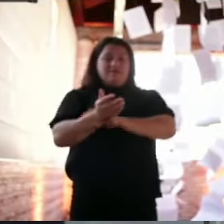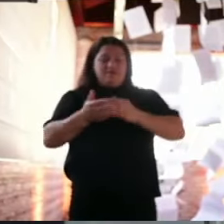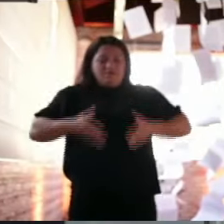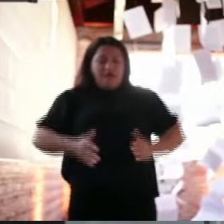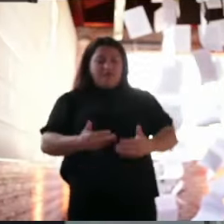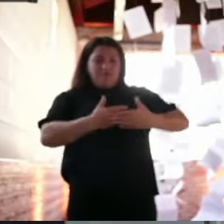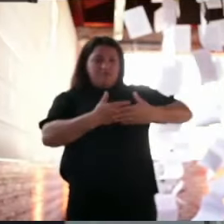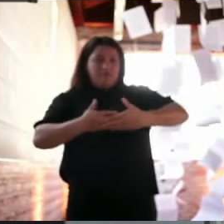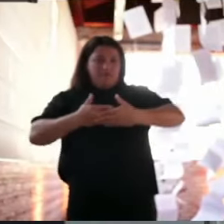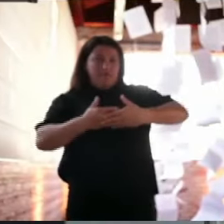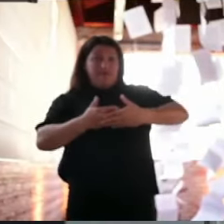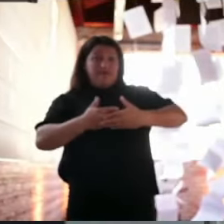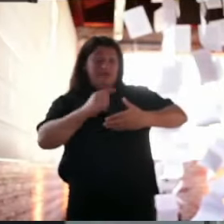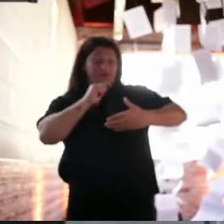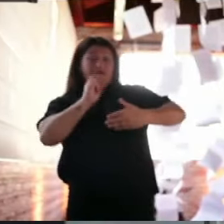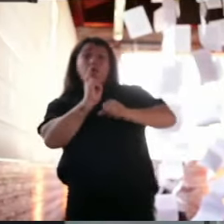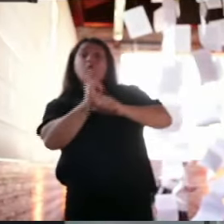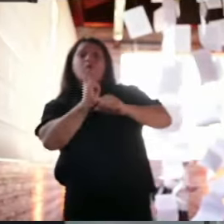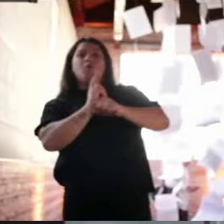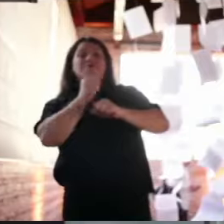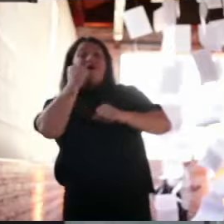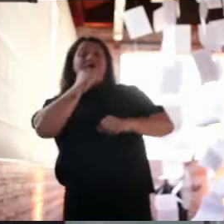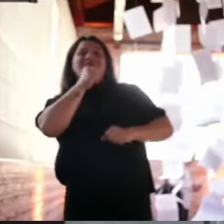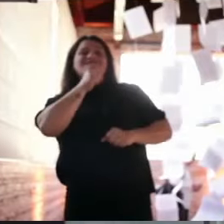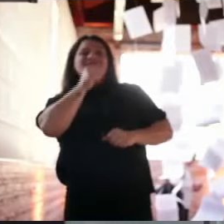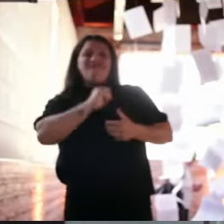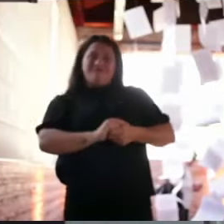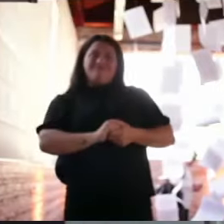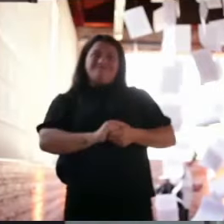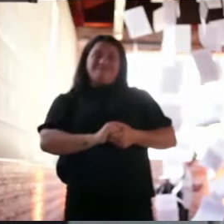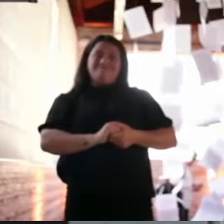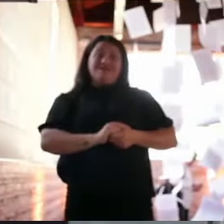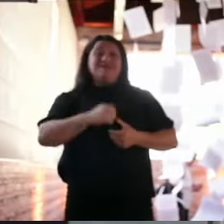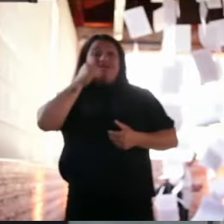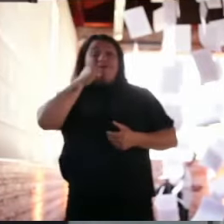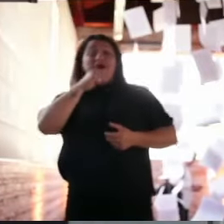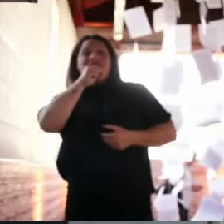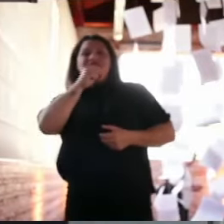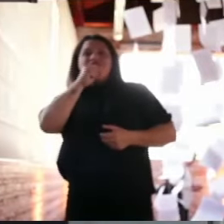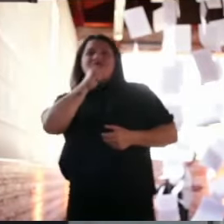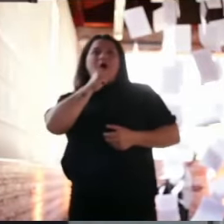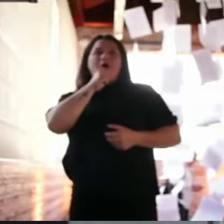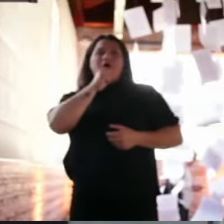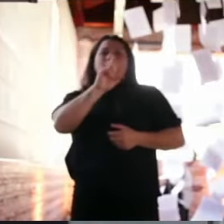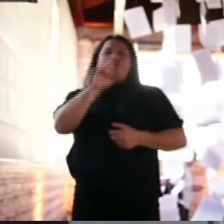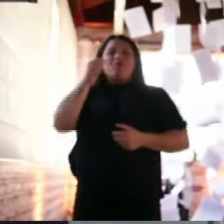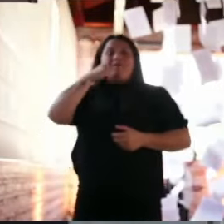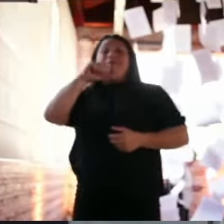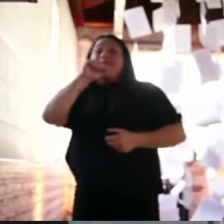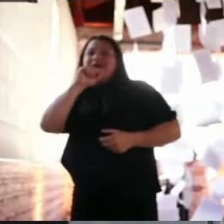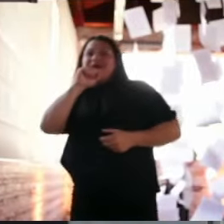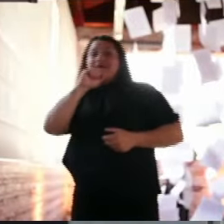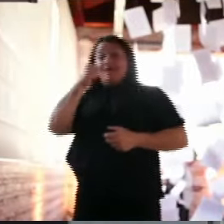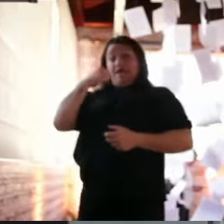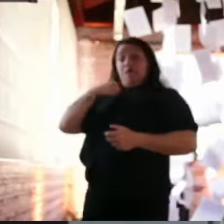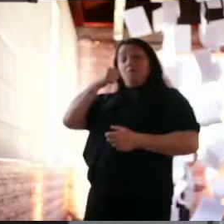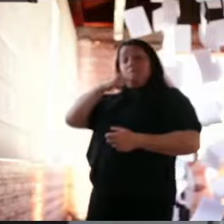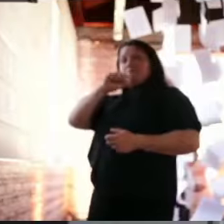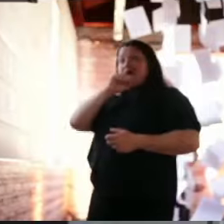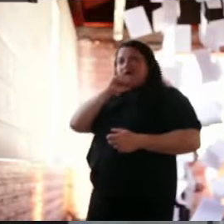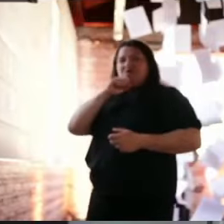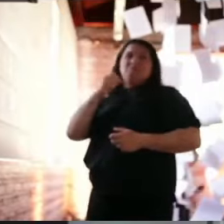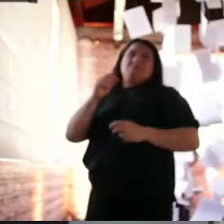cuida é avó a ponto da vossa chamada de mãe e a mãe ser uma espécie de titia e